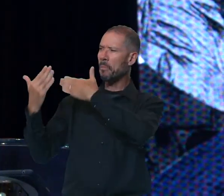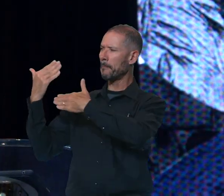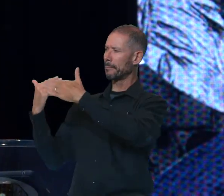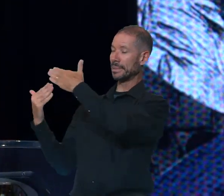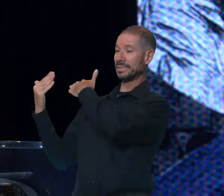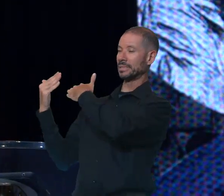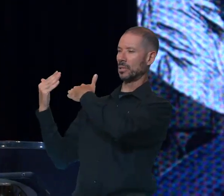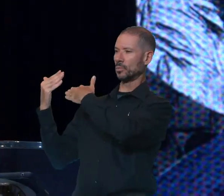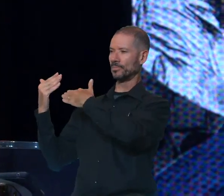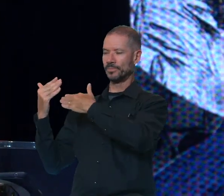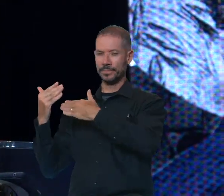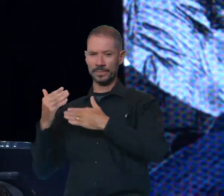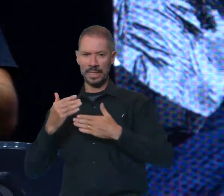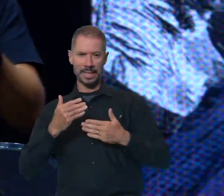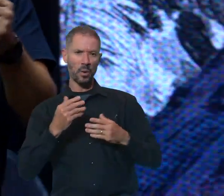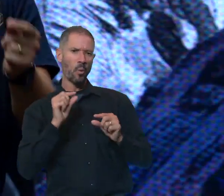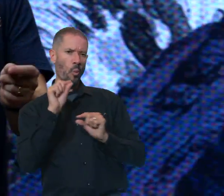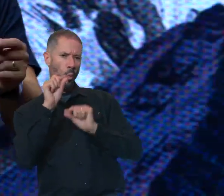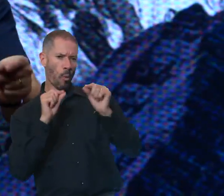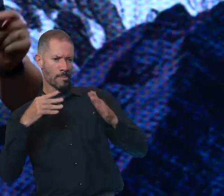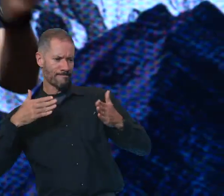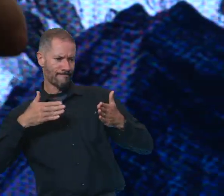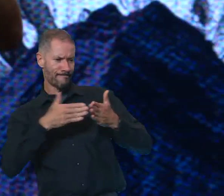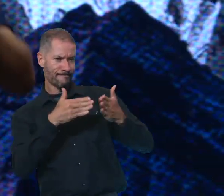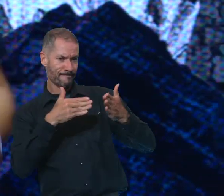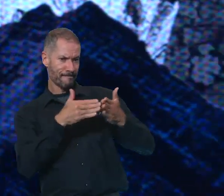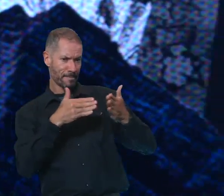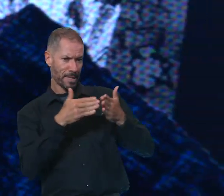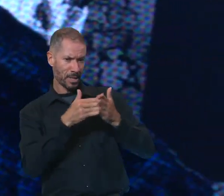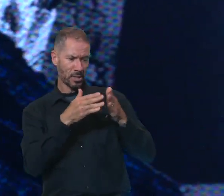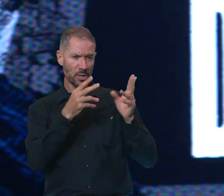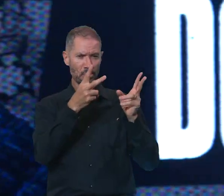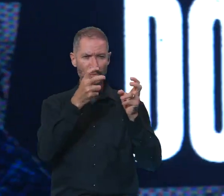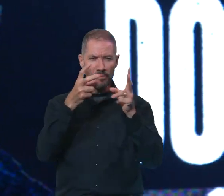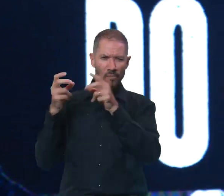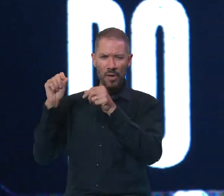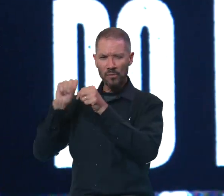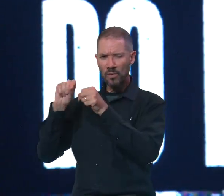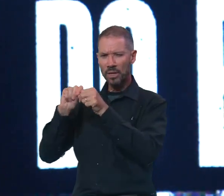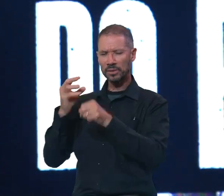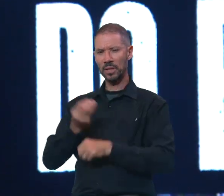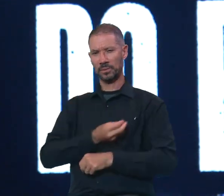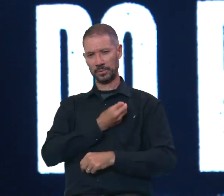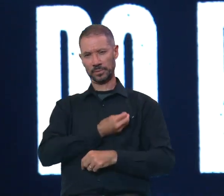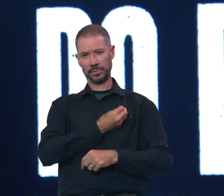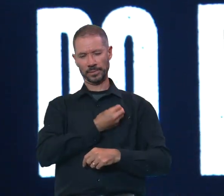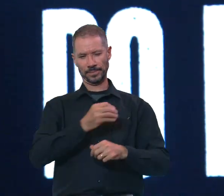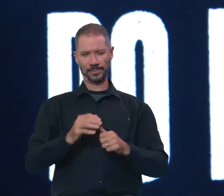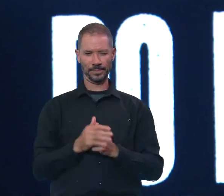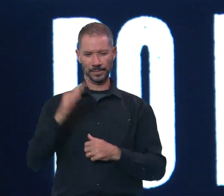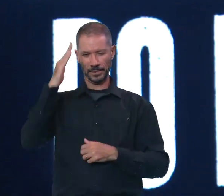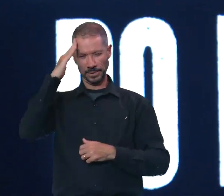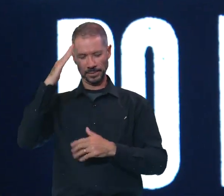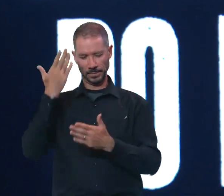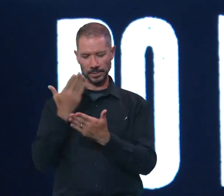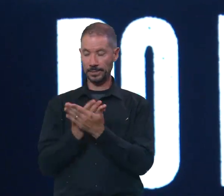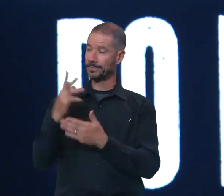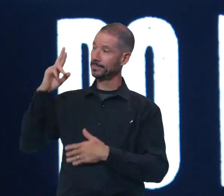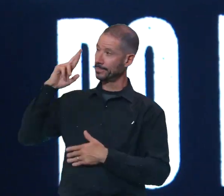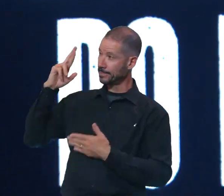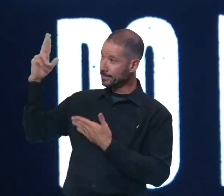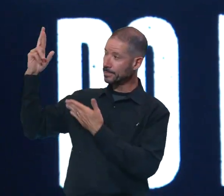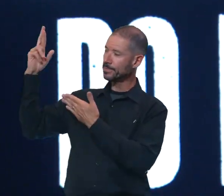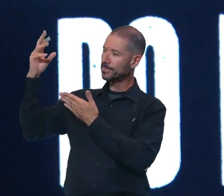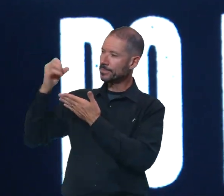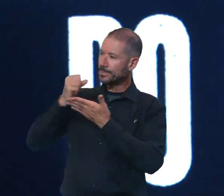tentar apagar ou impedi-lo de viver coisas que o Senhor tinha para fazê-lo viver na sua vida. E sabe, eu creio que o Senhor quer